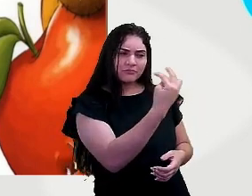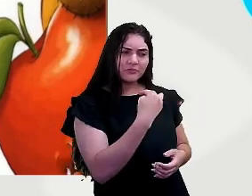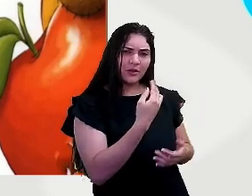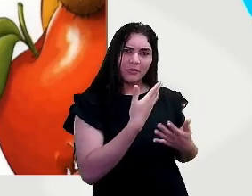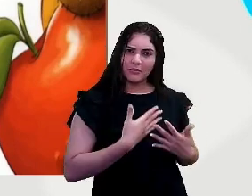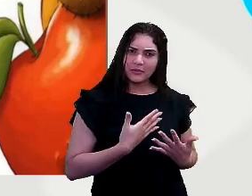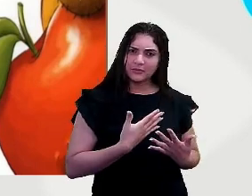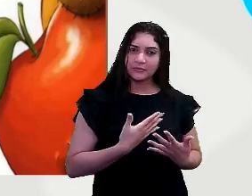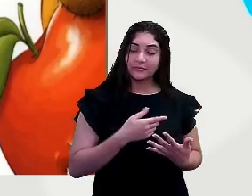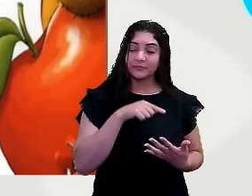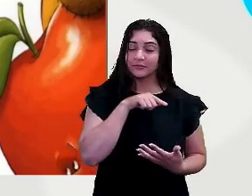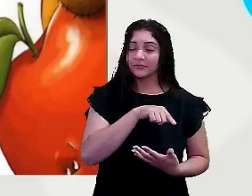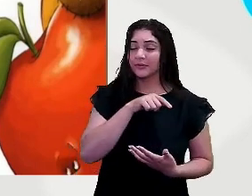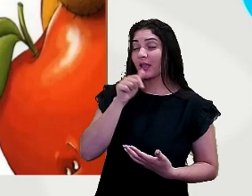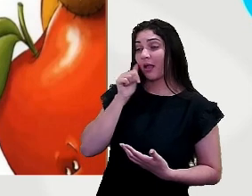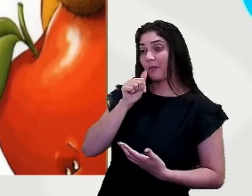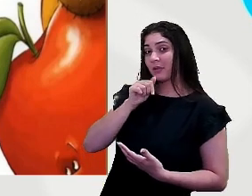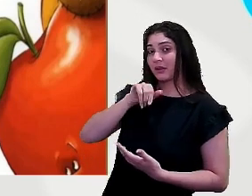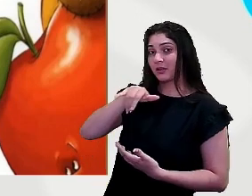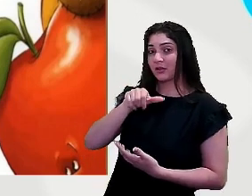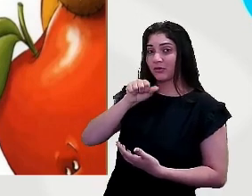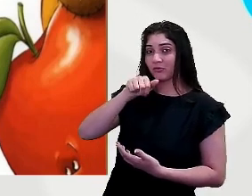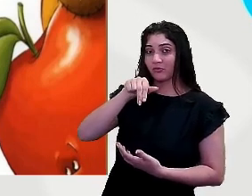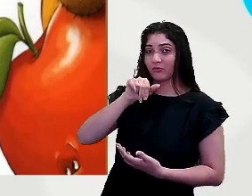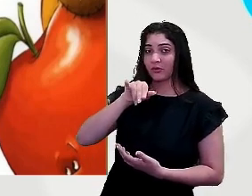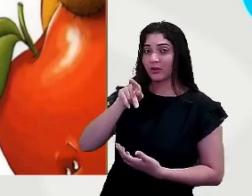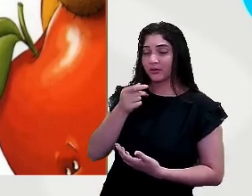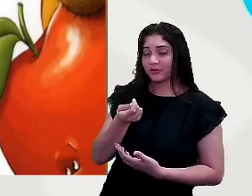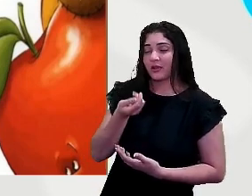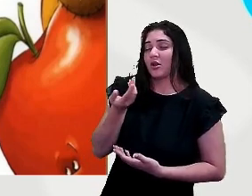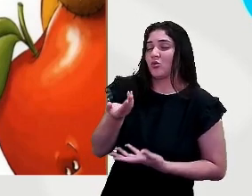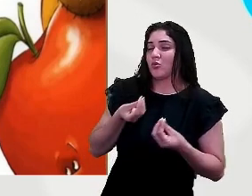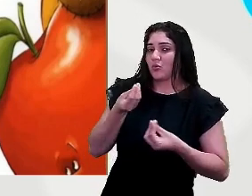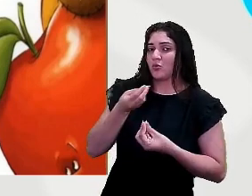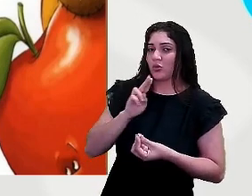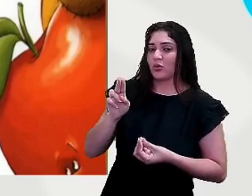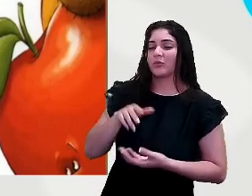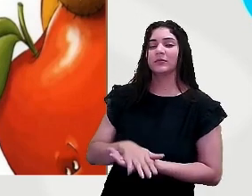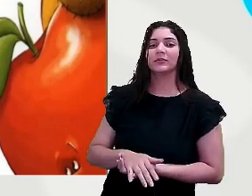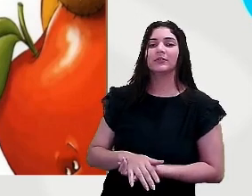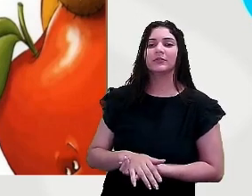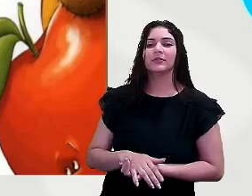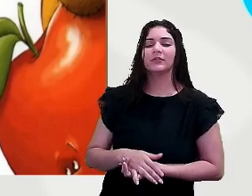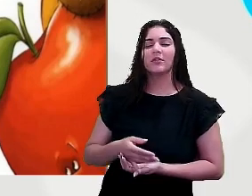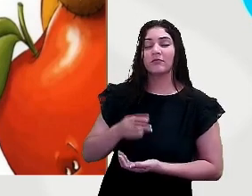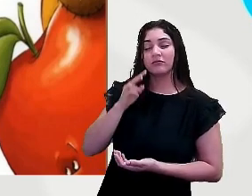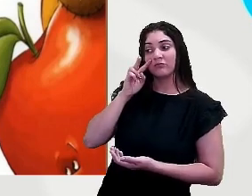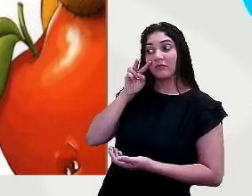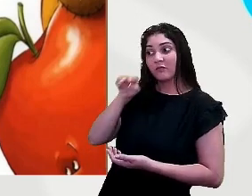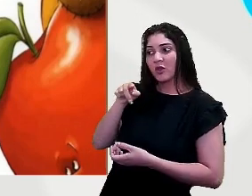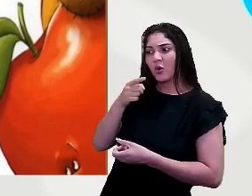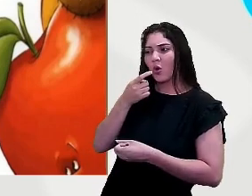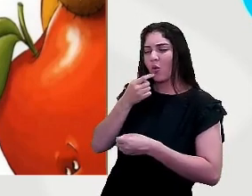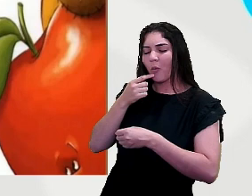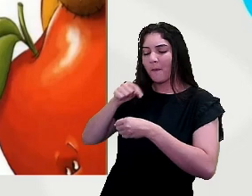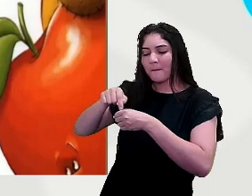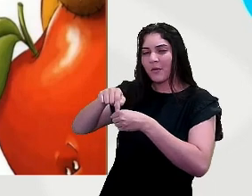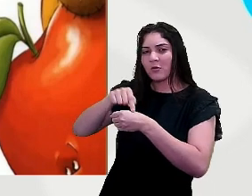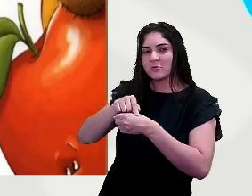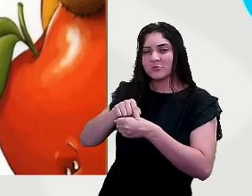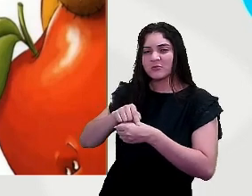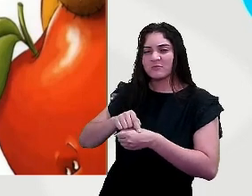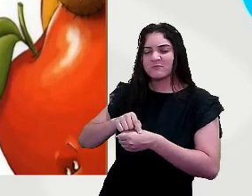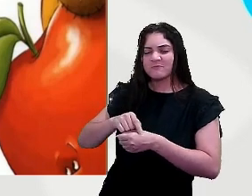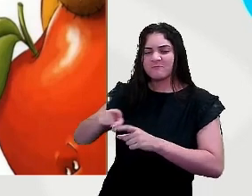A menina Joaninha, era como se chamava, quando viu o moranguinho, ficou ainda